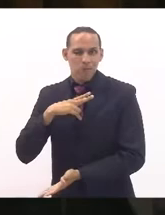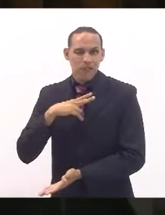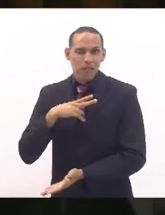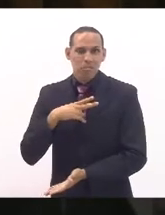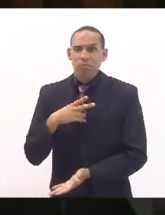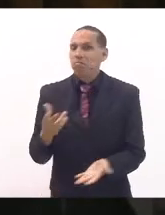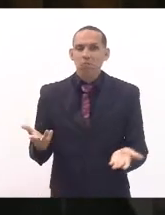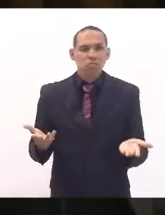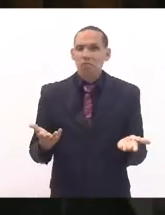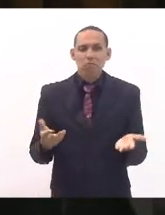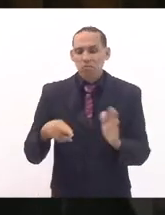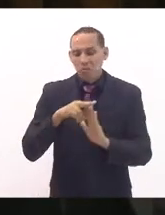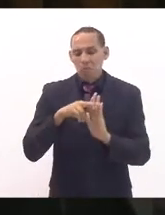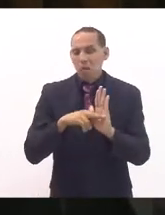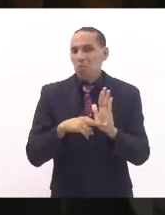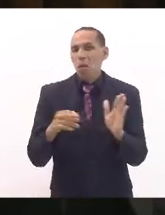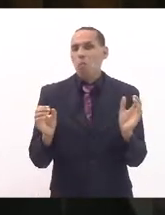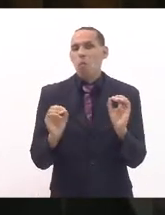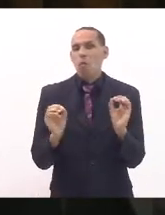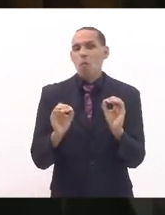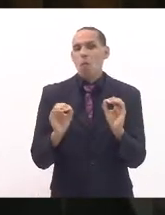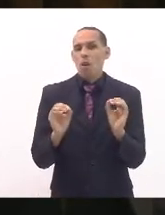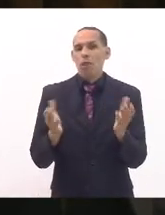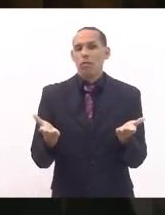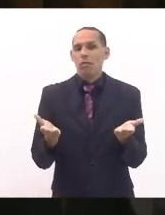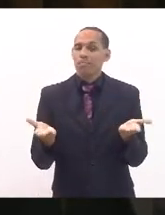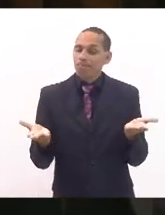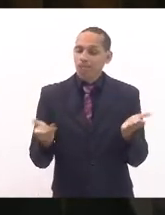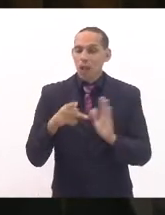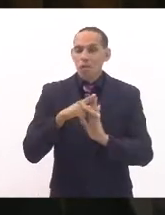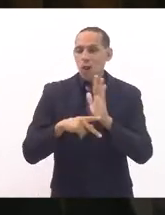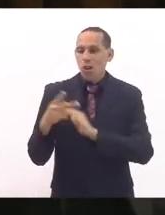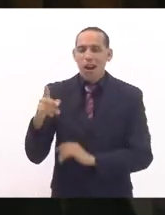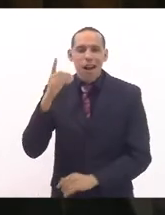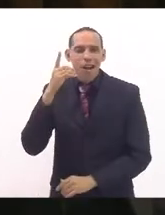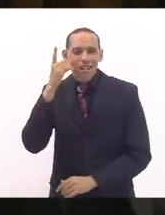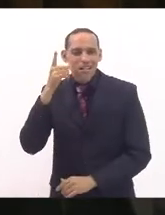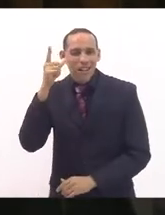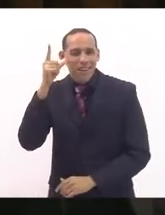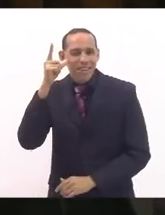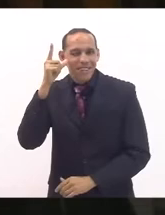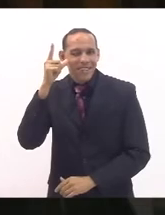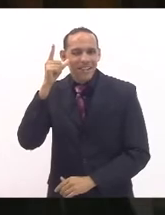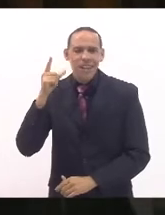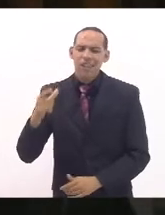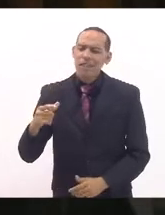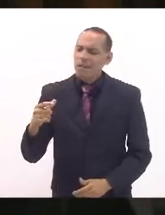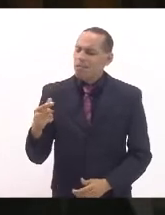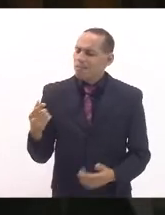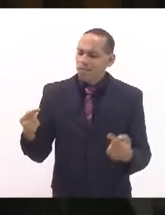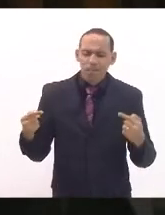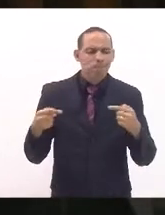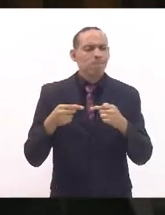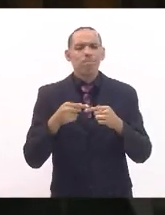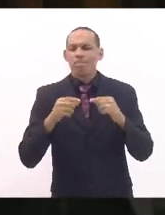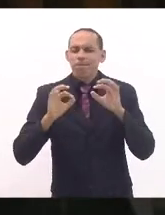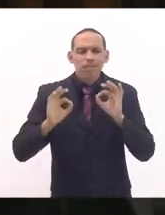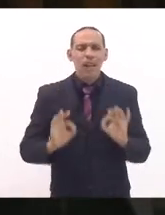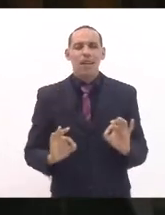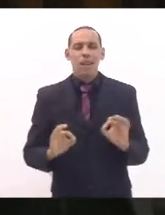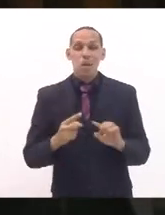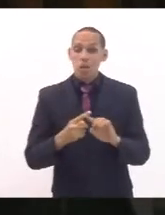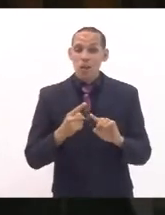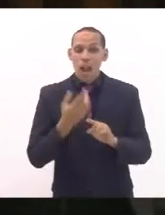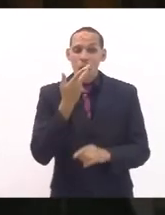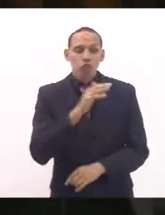não há esse tipo de regulamentação. Então, o projeto da deputada Lucinha, ele é extremamente pertinente, porque as